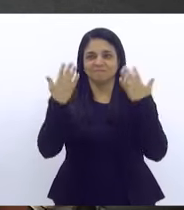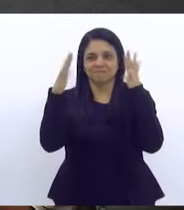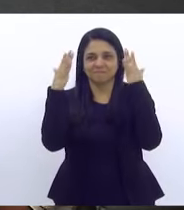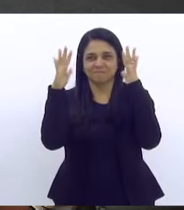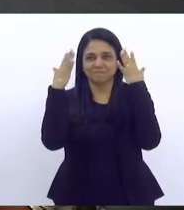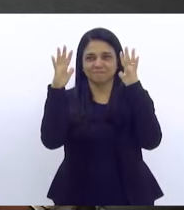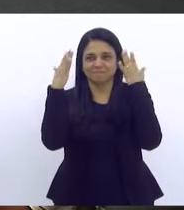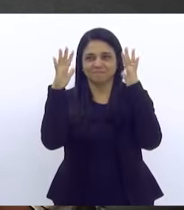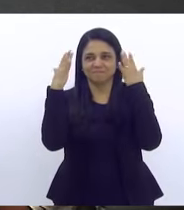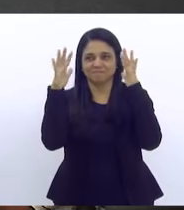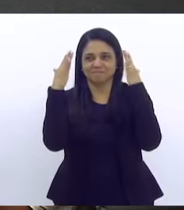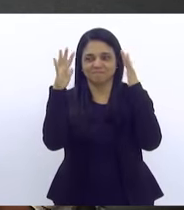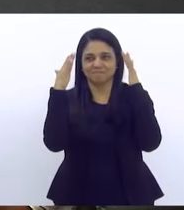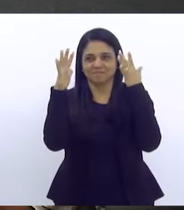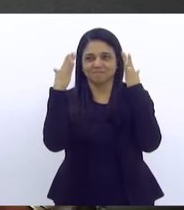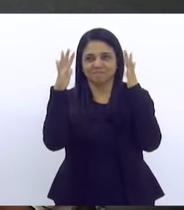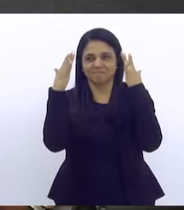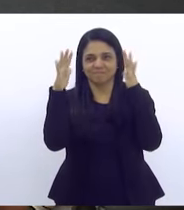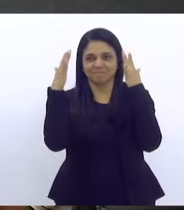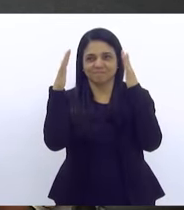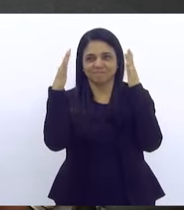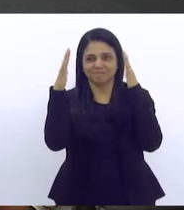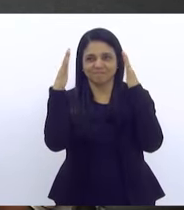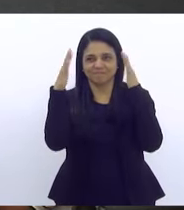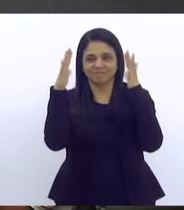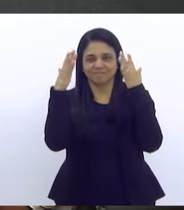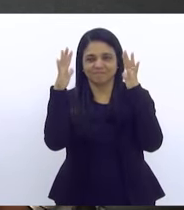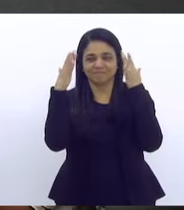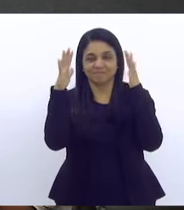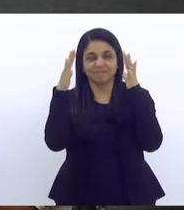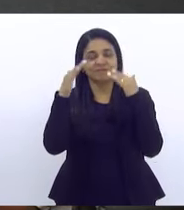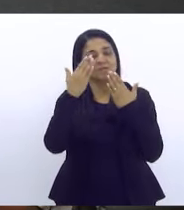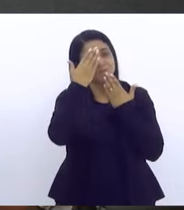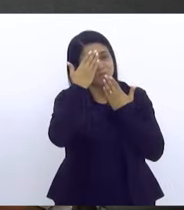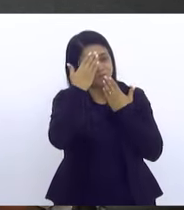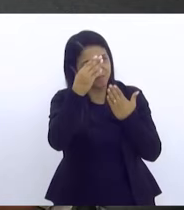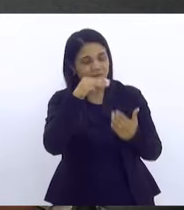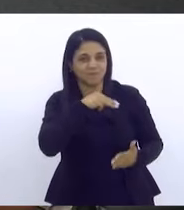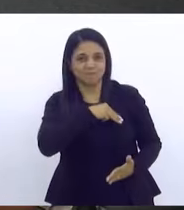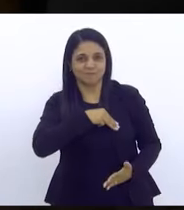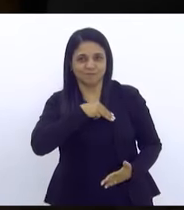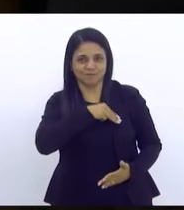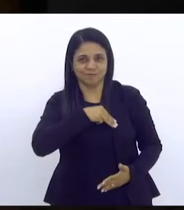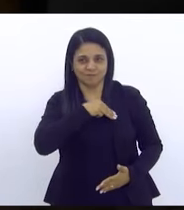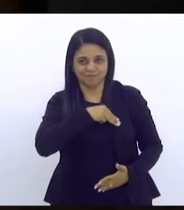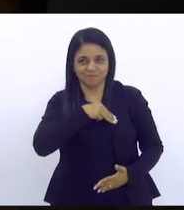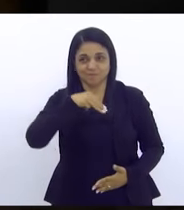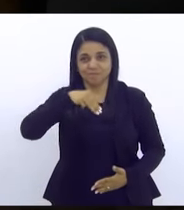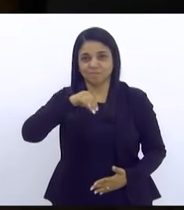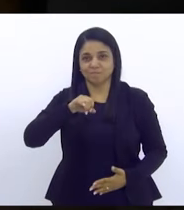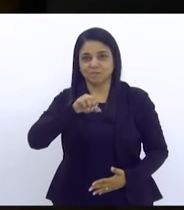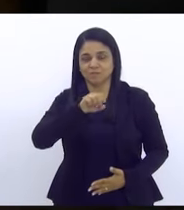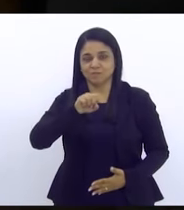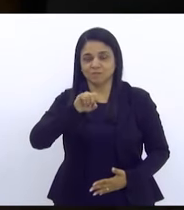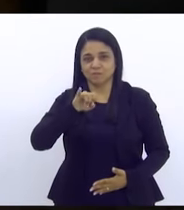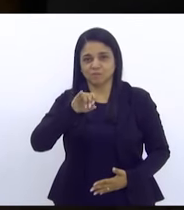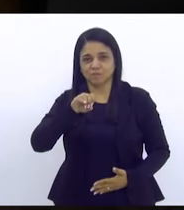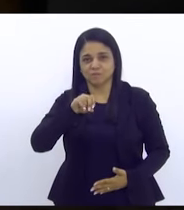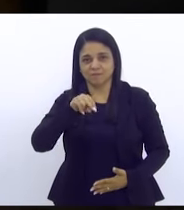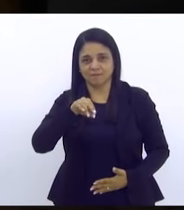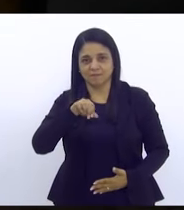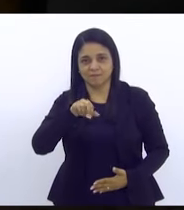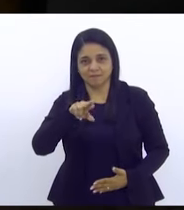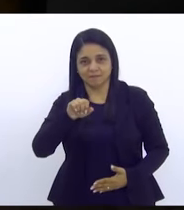Obrigada, missionária. Gostaria de passar a palavra agora